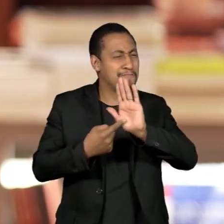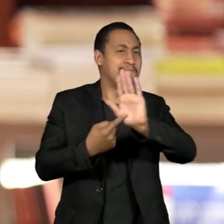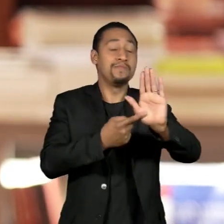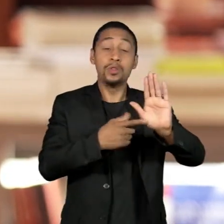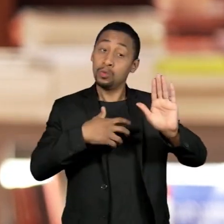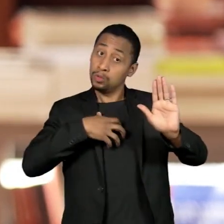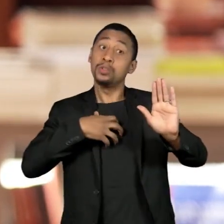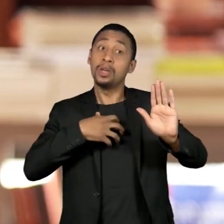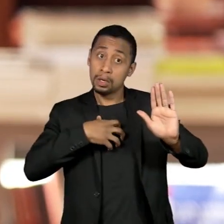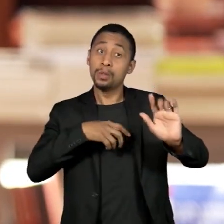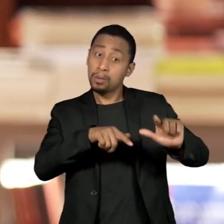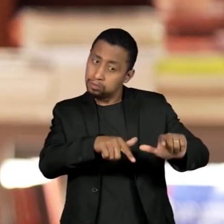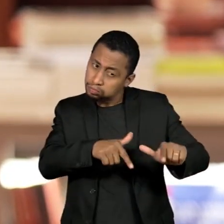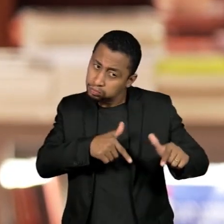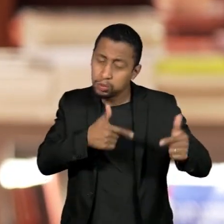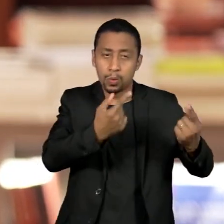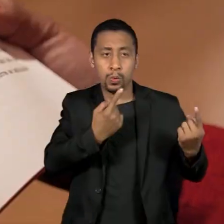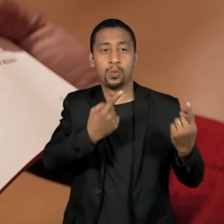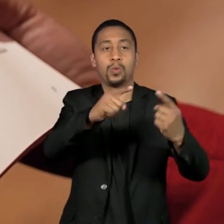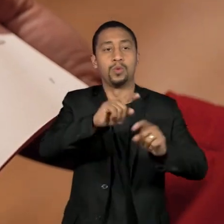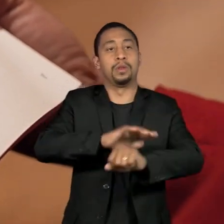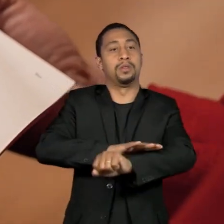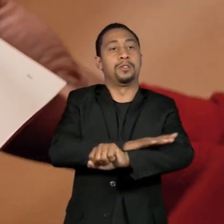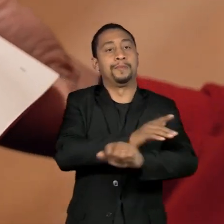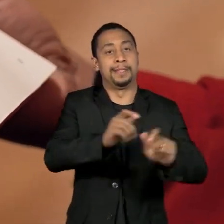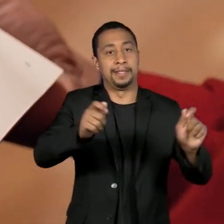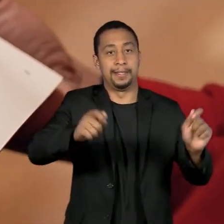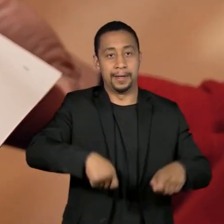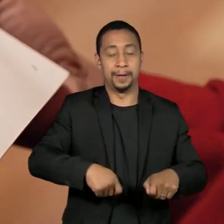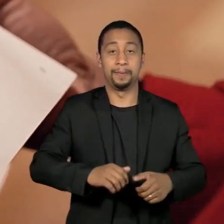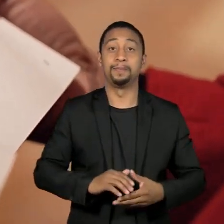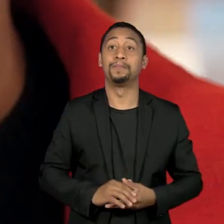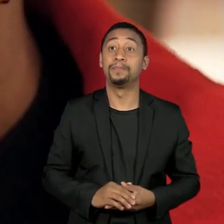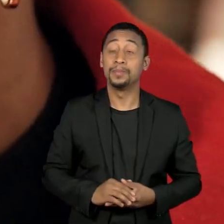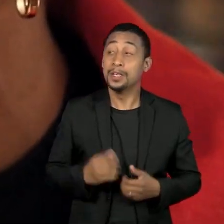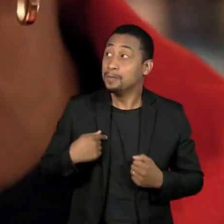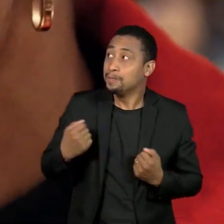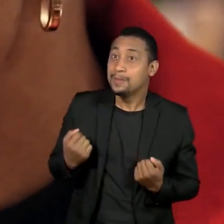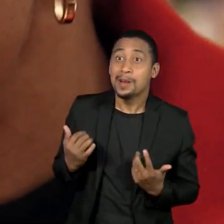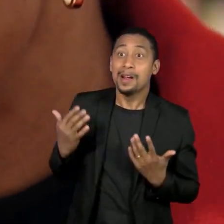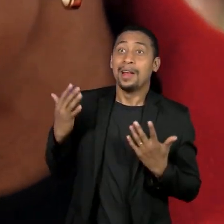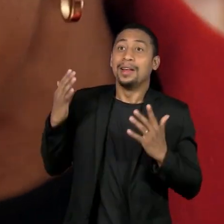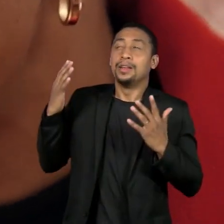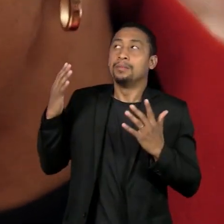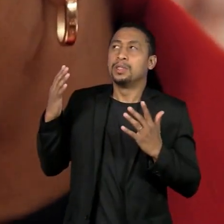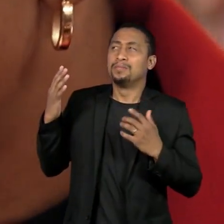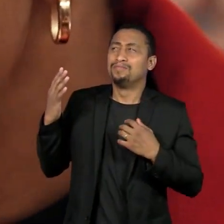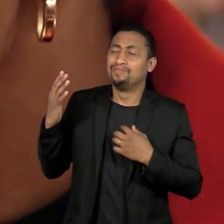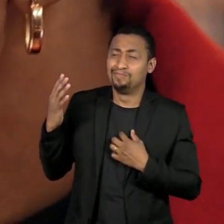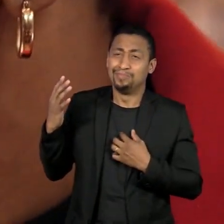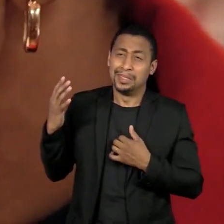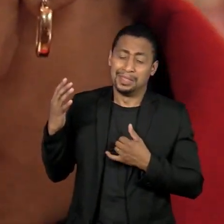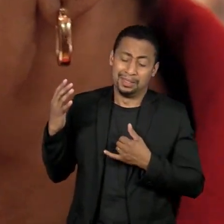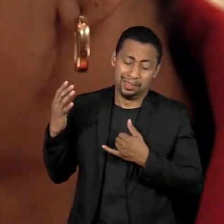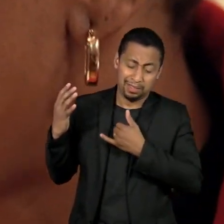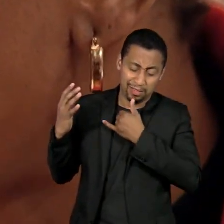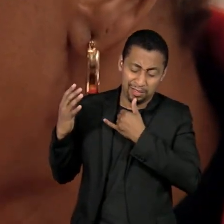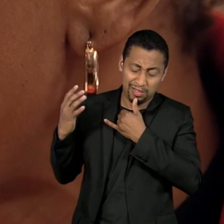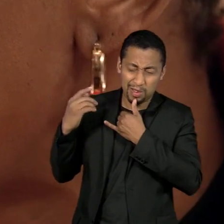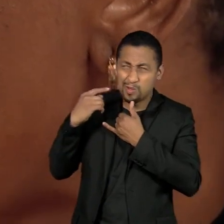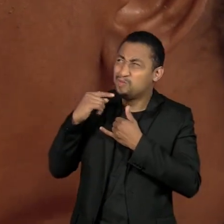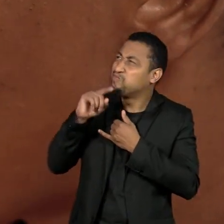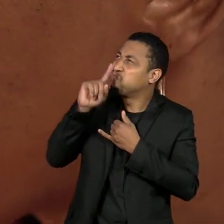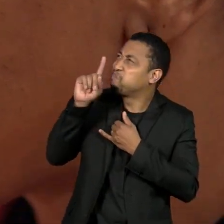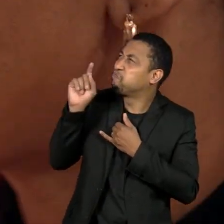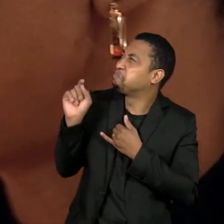um instrumento de combate ao racismo. Ao rememorar tudo isso, sinto uma tristeza imensa. Fico me perguntando